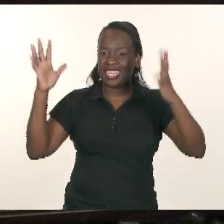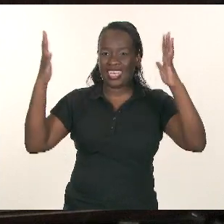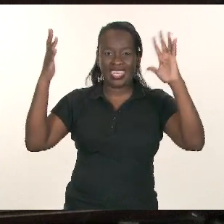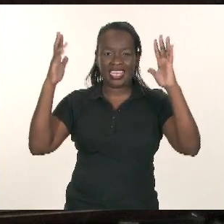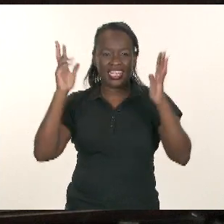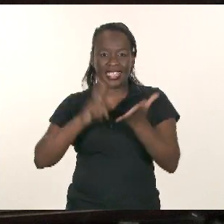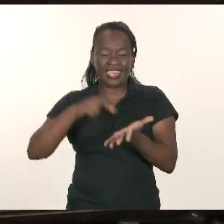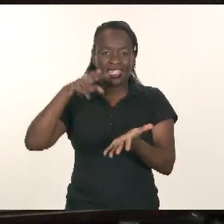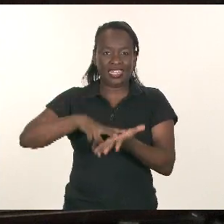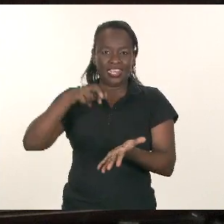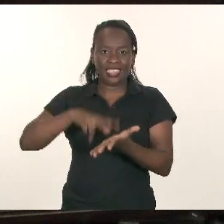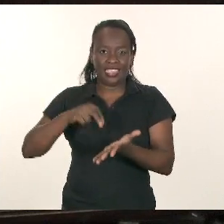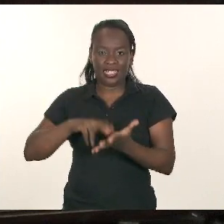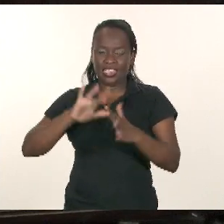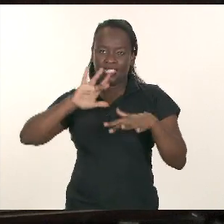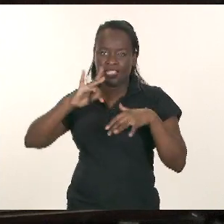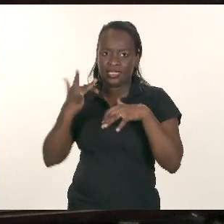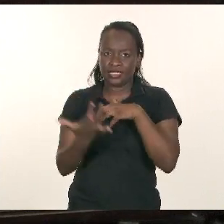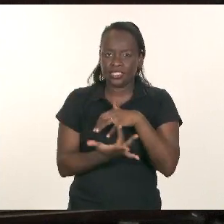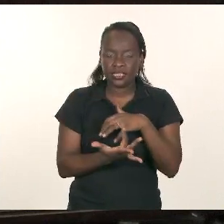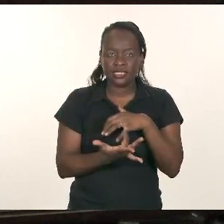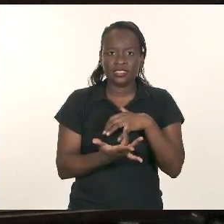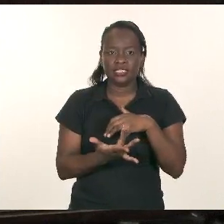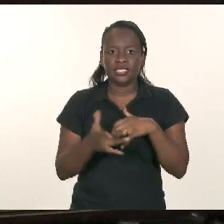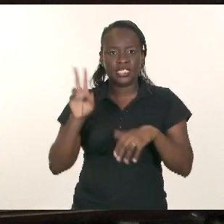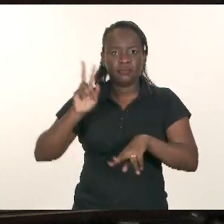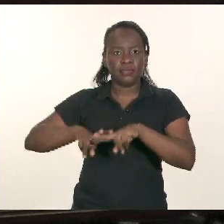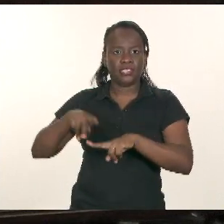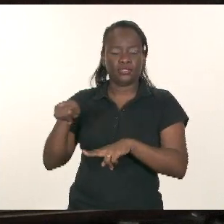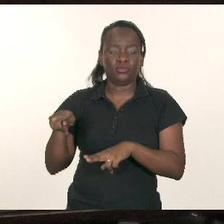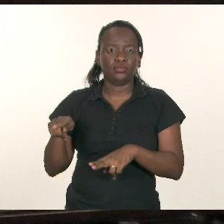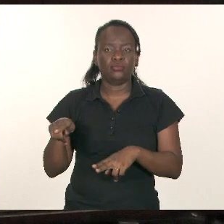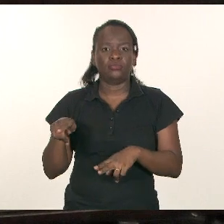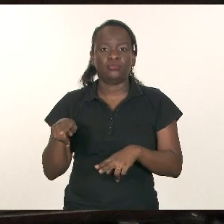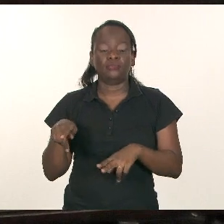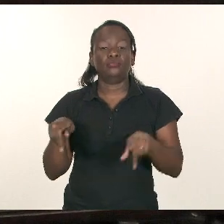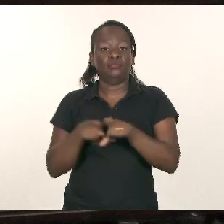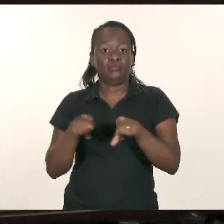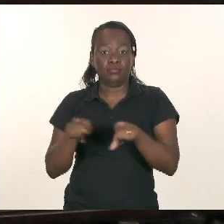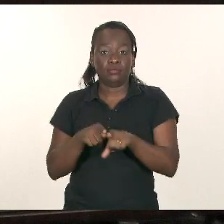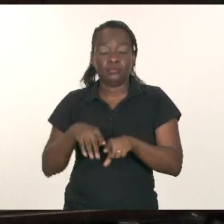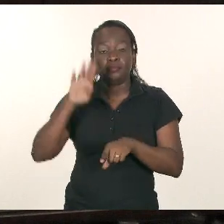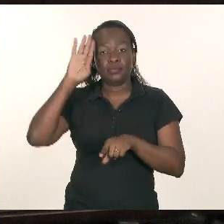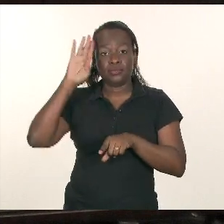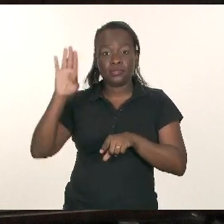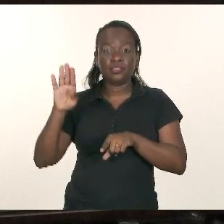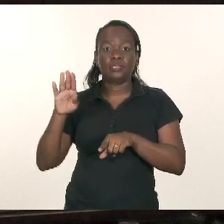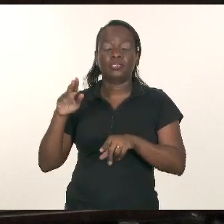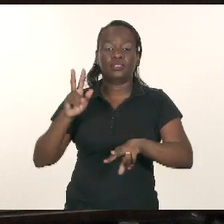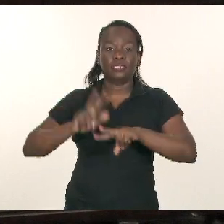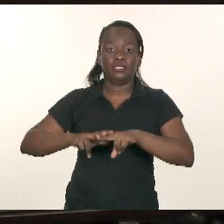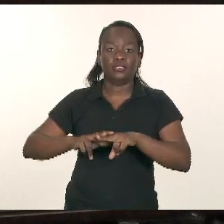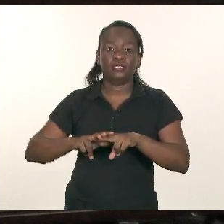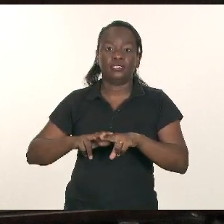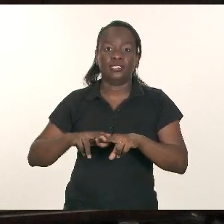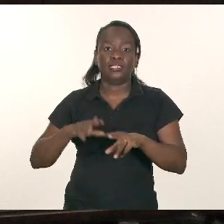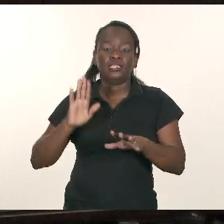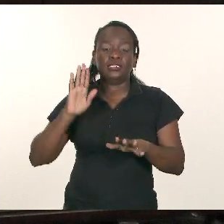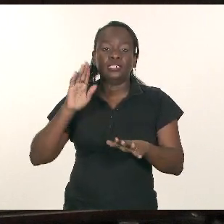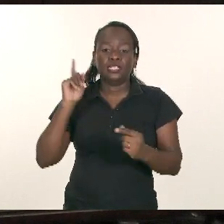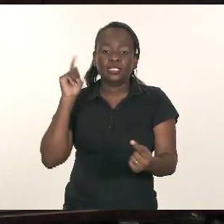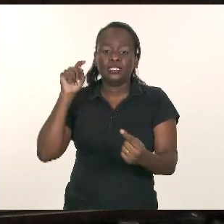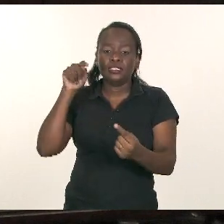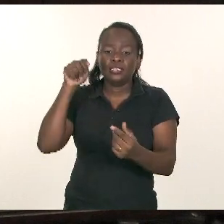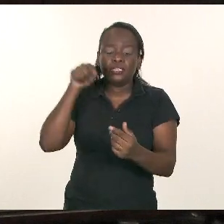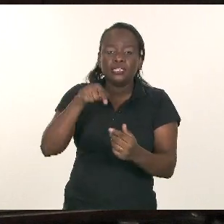comemorar nas redes sociais essa prisão, ainda mais sendo uma prisão que tem como cerne da